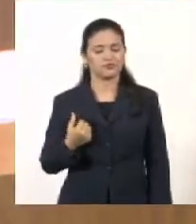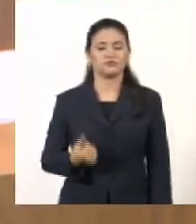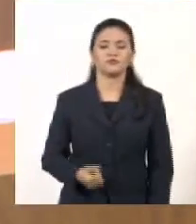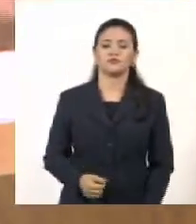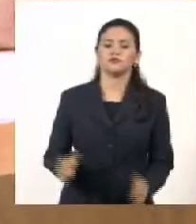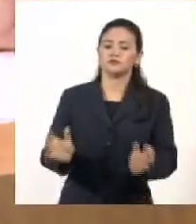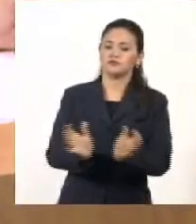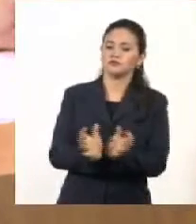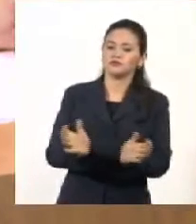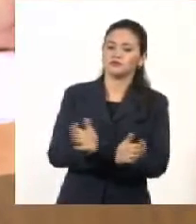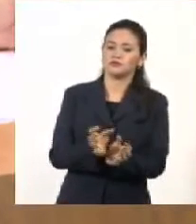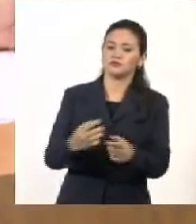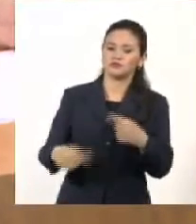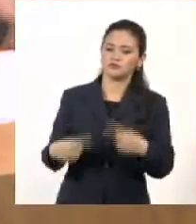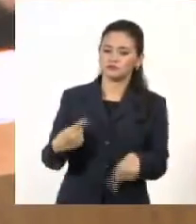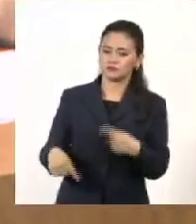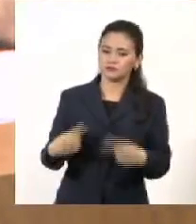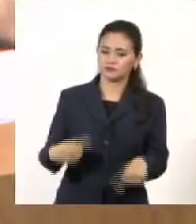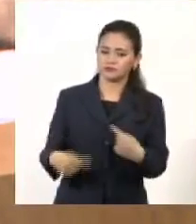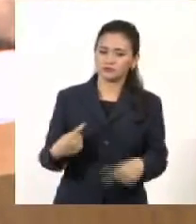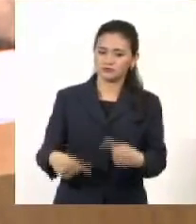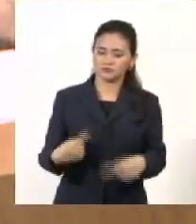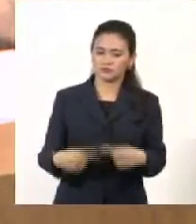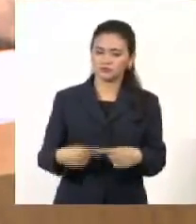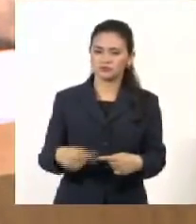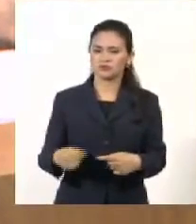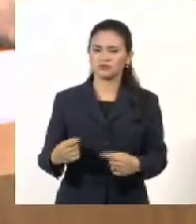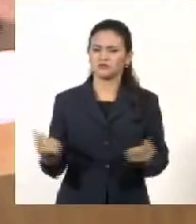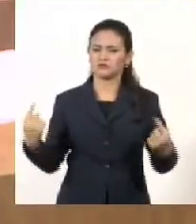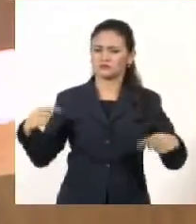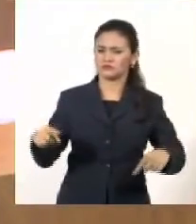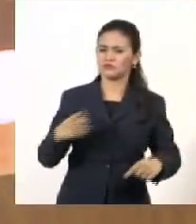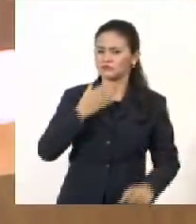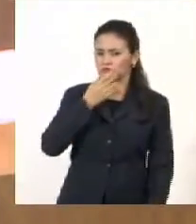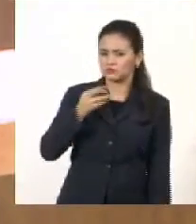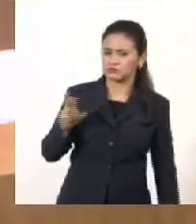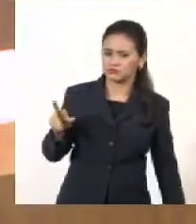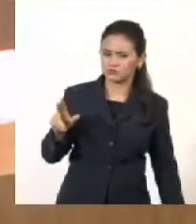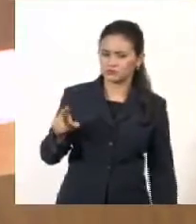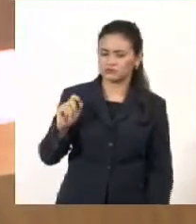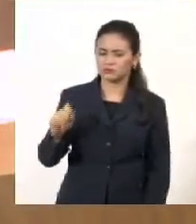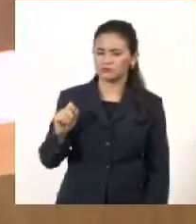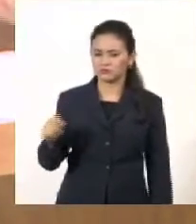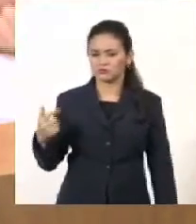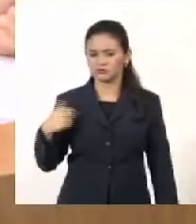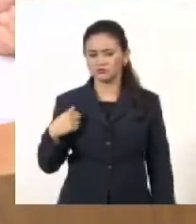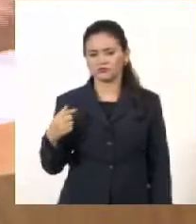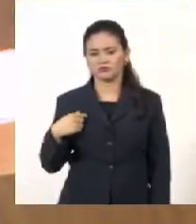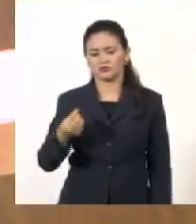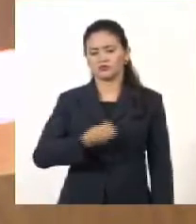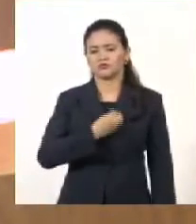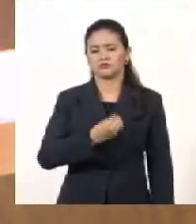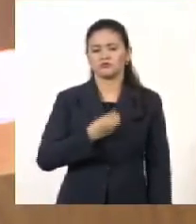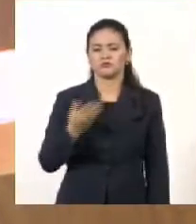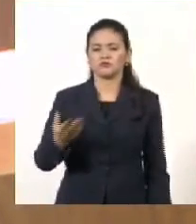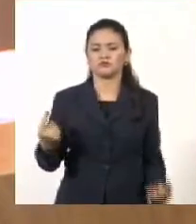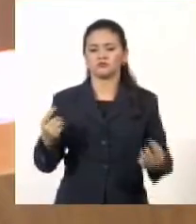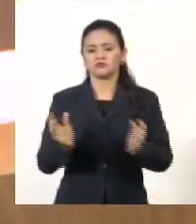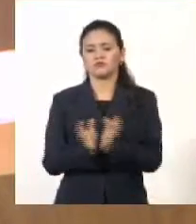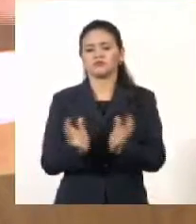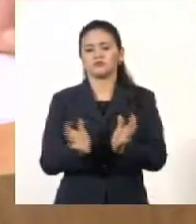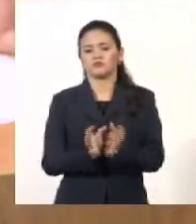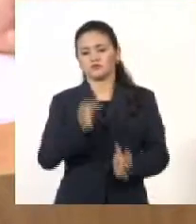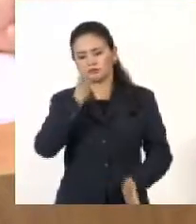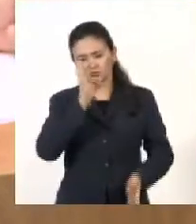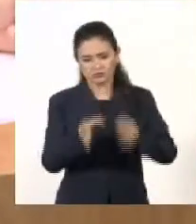grupo político que disputou com o irmão dele e que eu lá estava, no grupo onde eu